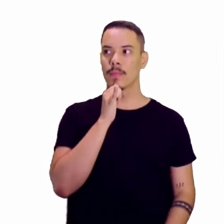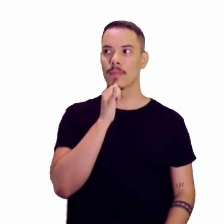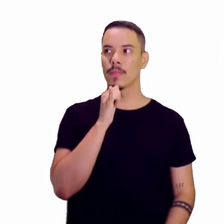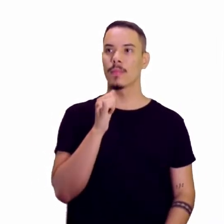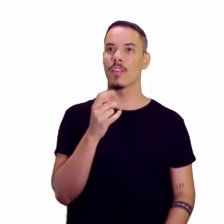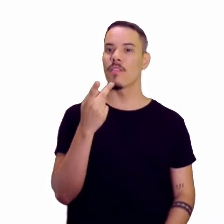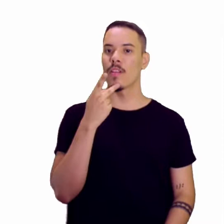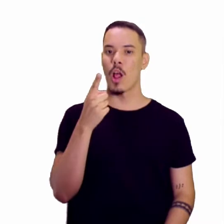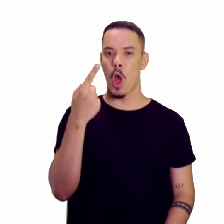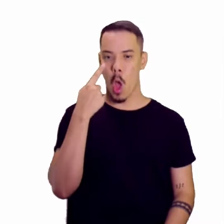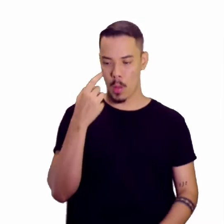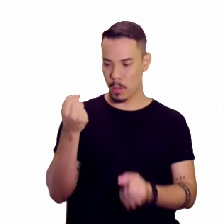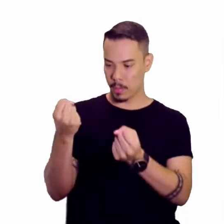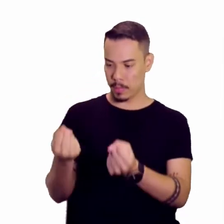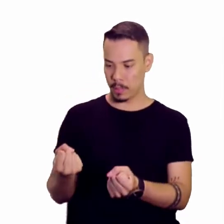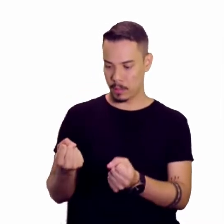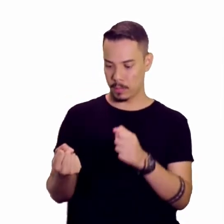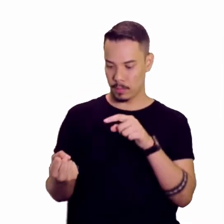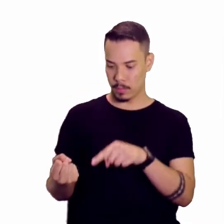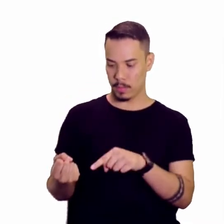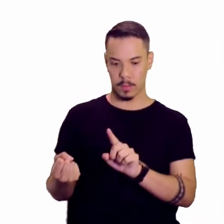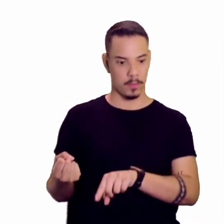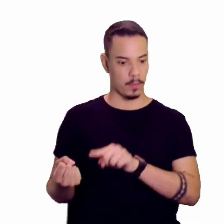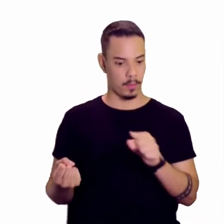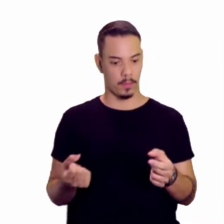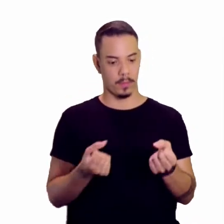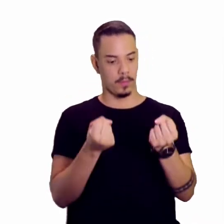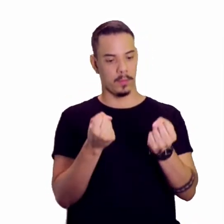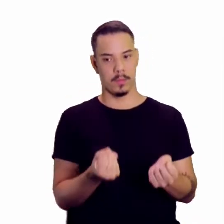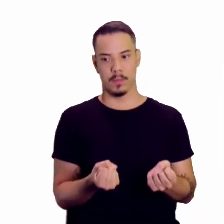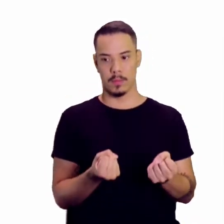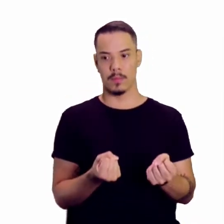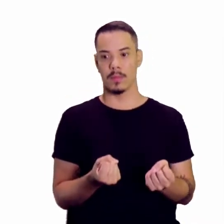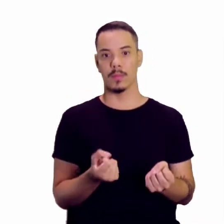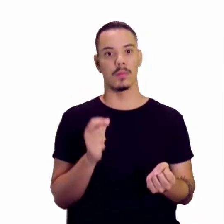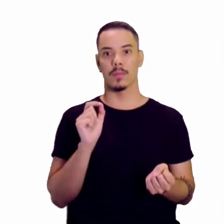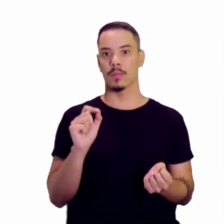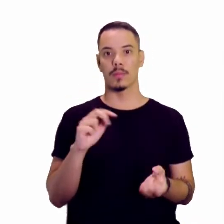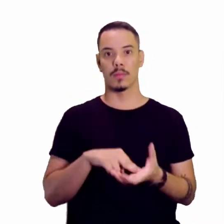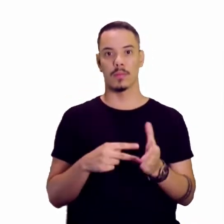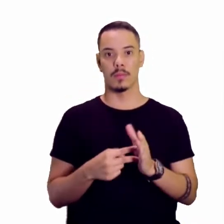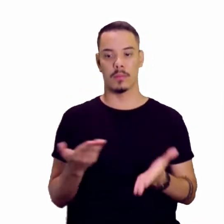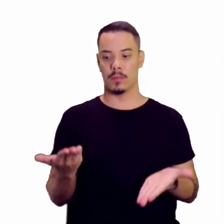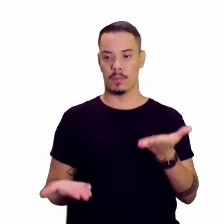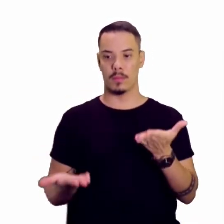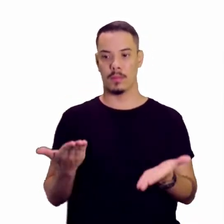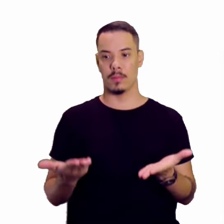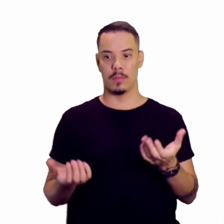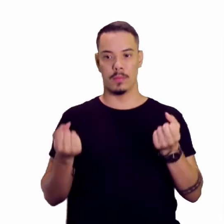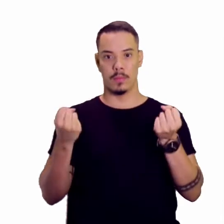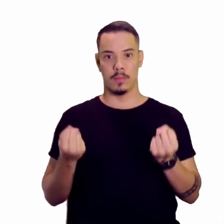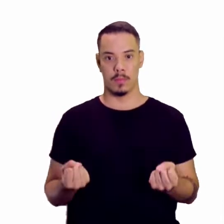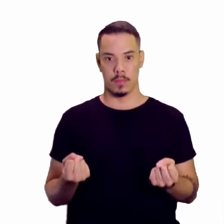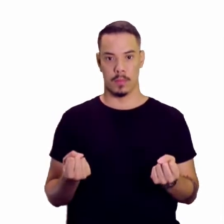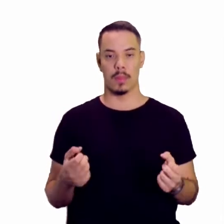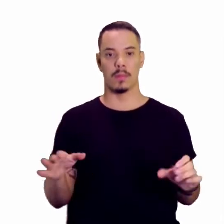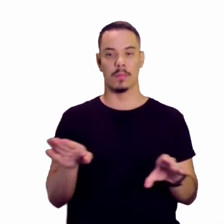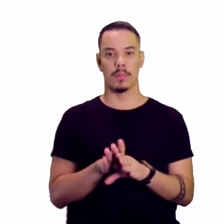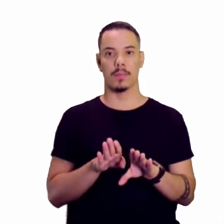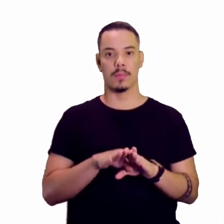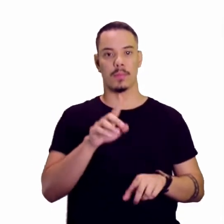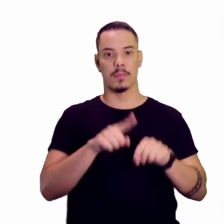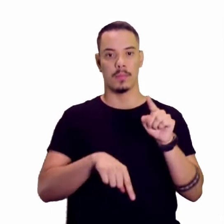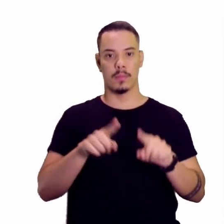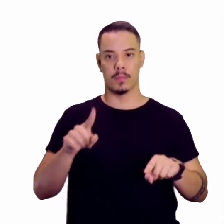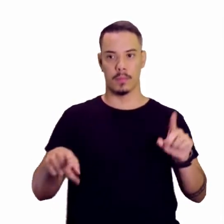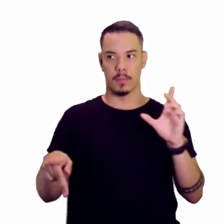o peso disso aqui, o peso daquilo ali, né? Então, exatamente. O que é isso? O que é essa força peso? E as variações